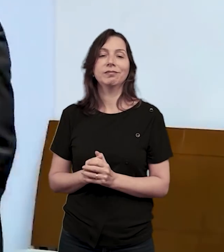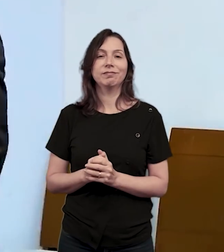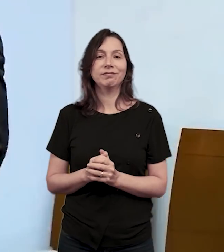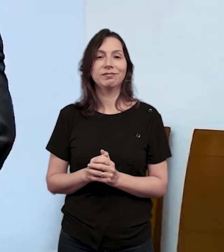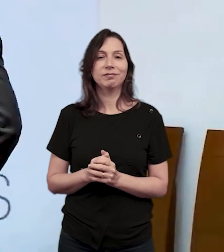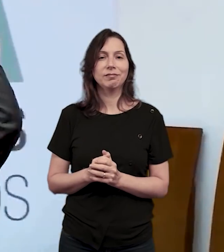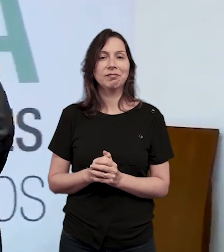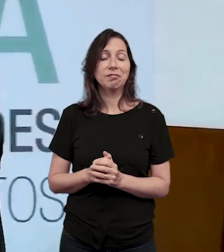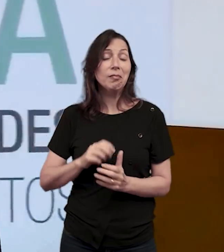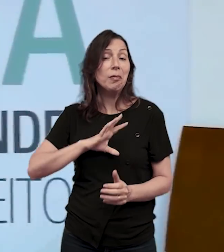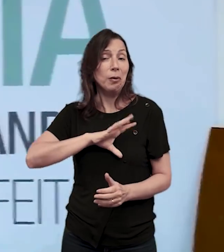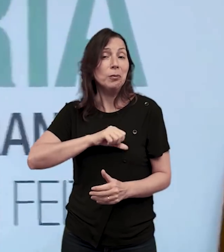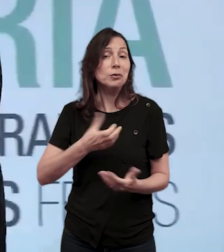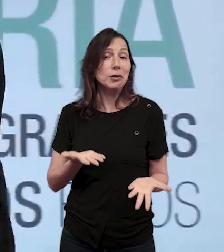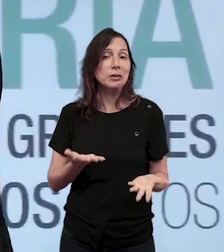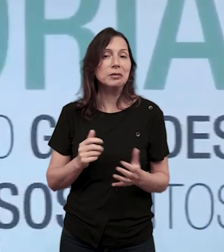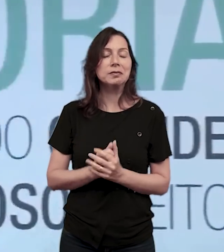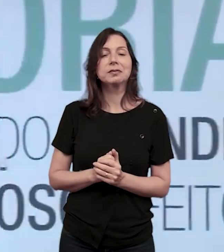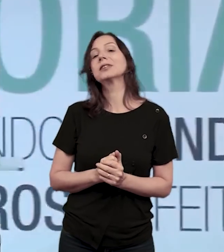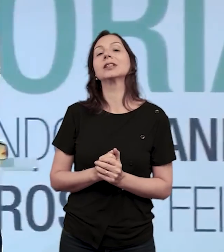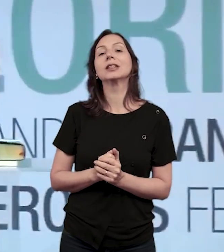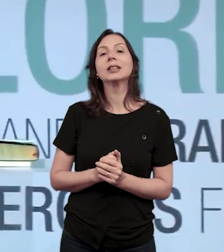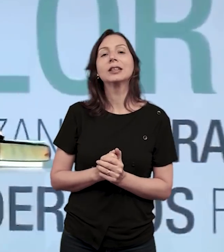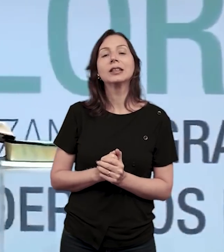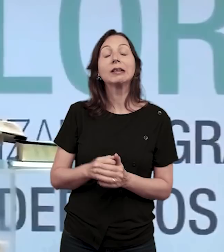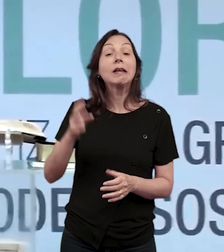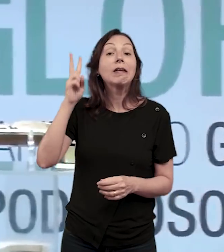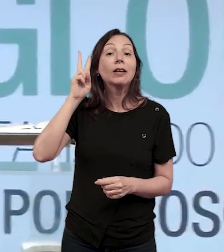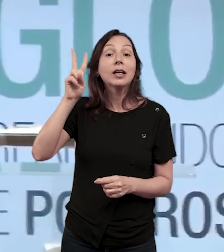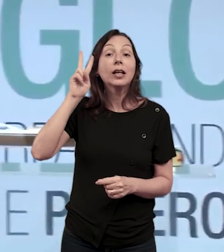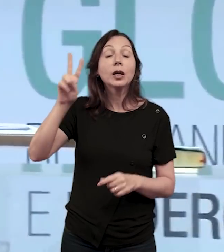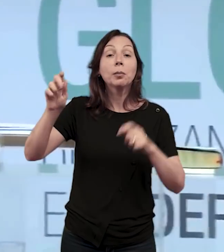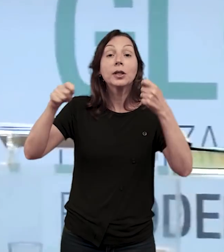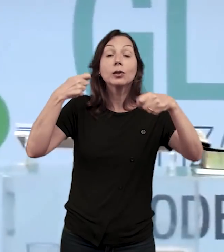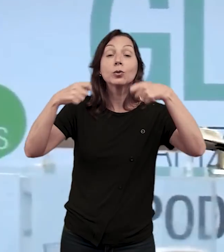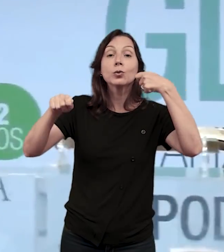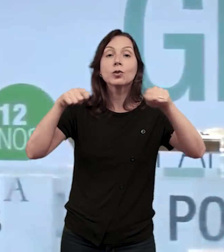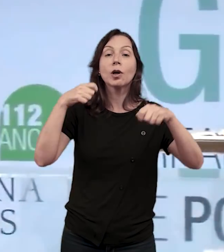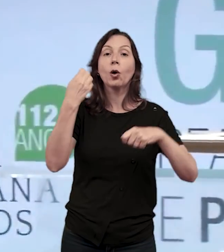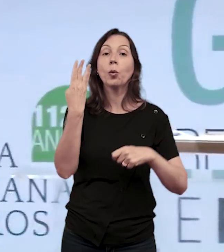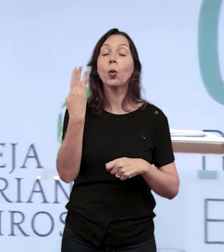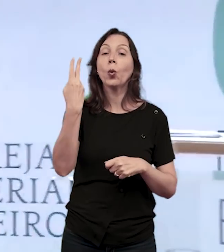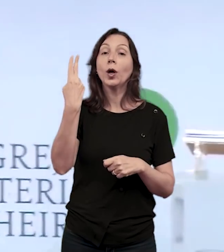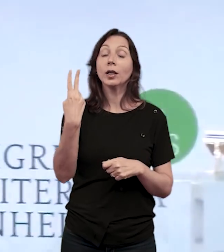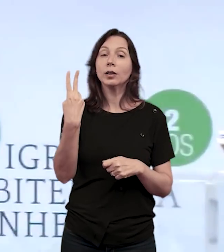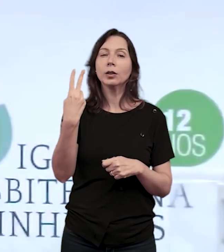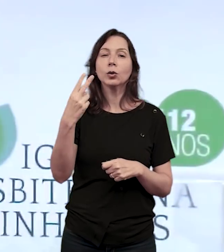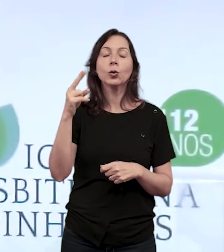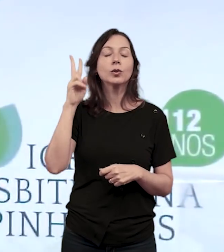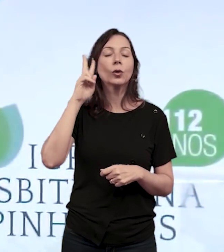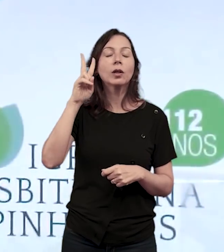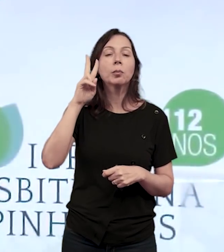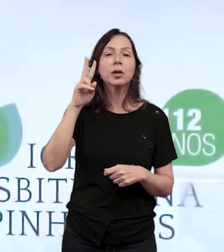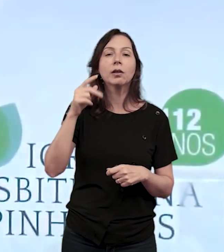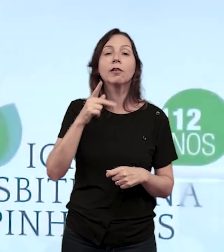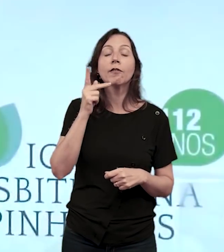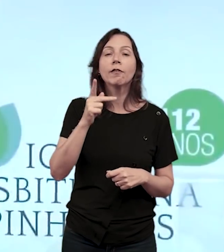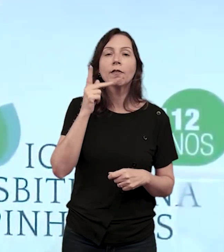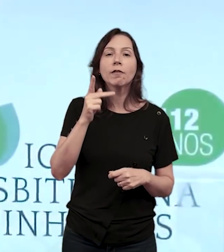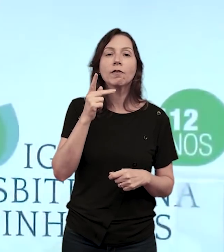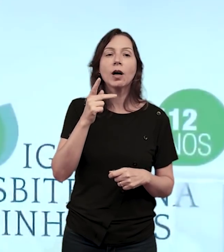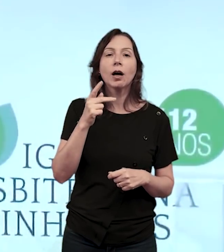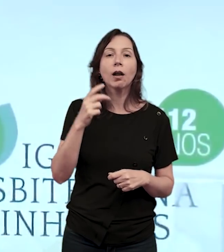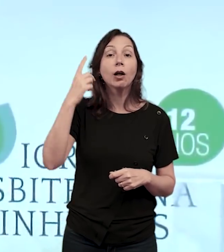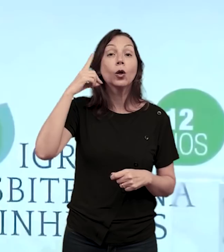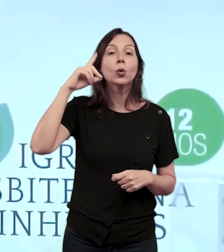Eu gostei da frase. E a frase me levou para o Salmo 42. O teu Deus onde está? Porque as pessoas